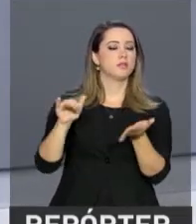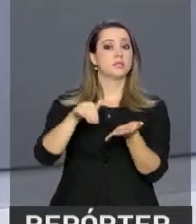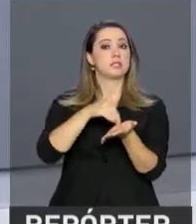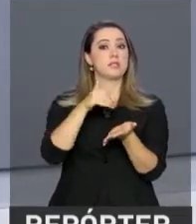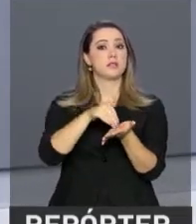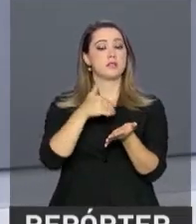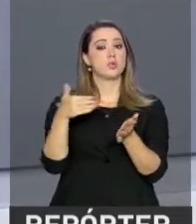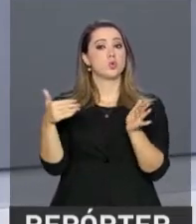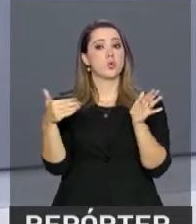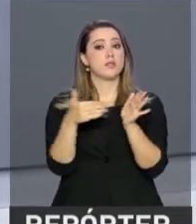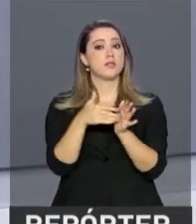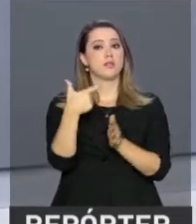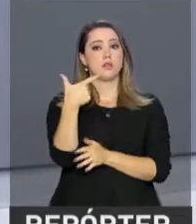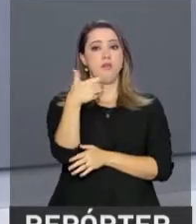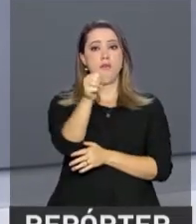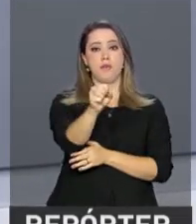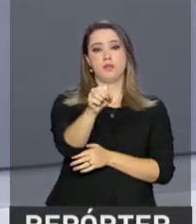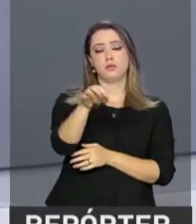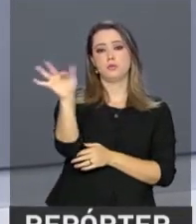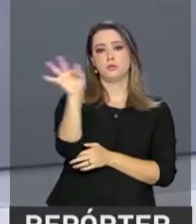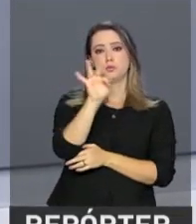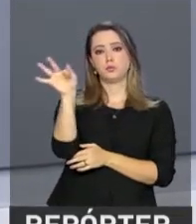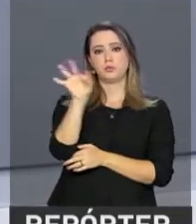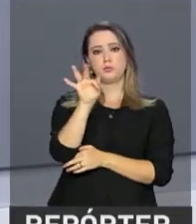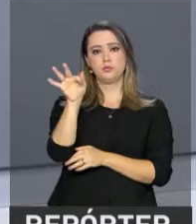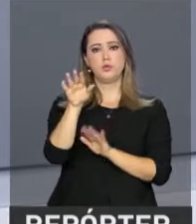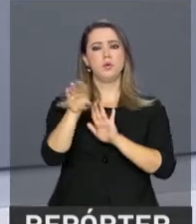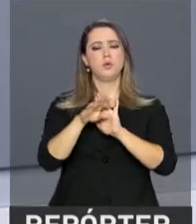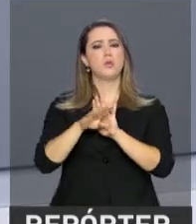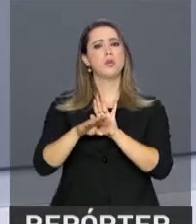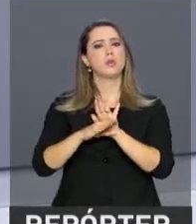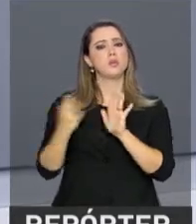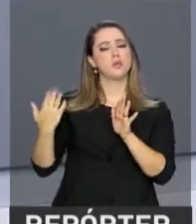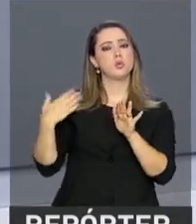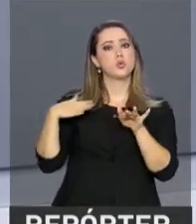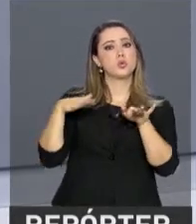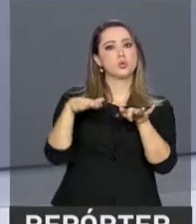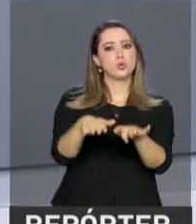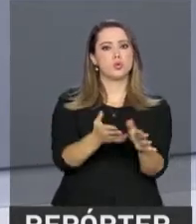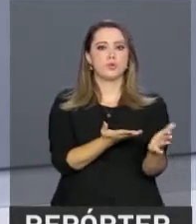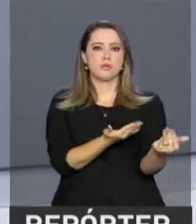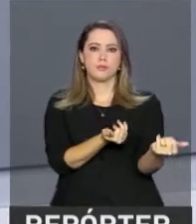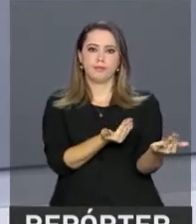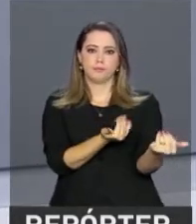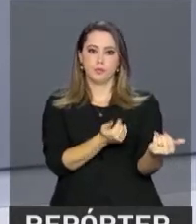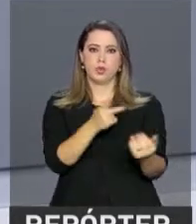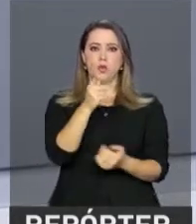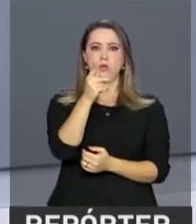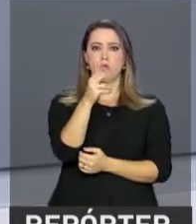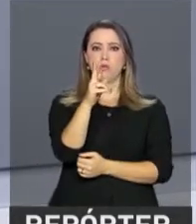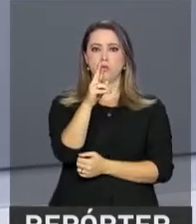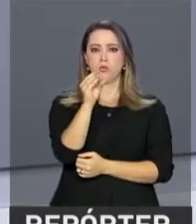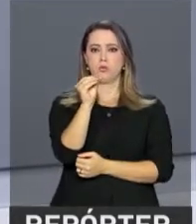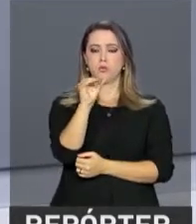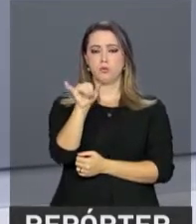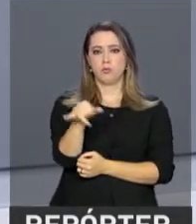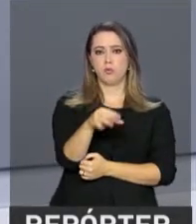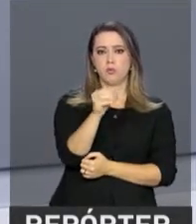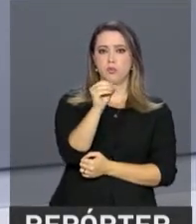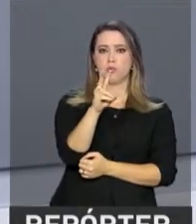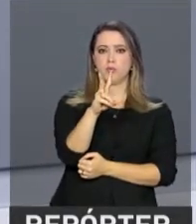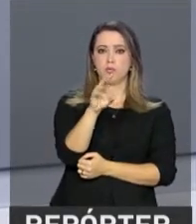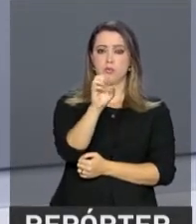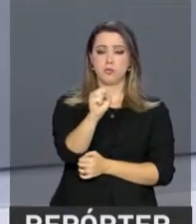28 de fevereiro as matrículas para o programa nacional de inclusão de jovens o projovem é uma oportunidade para quem quer